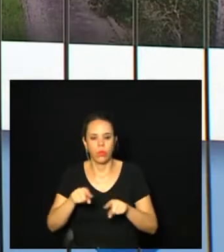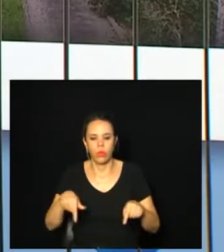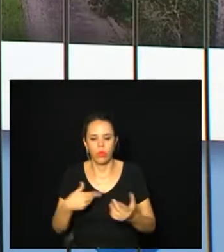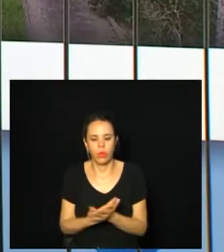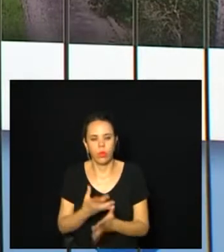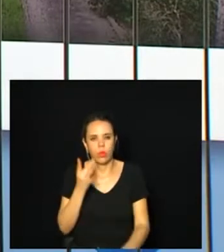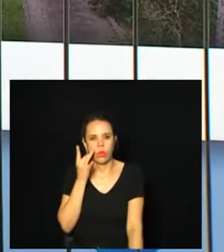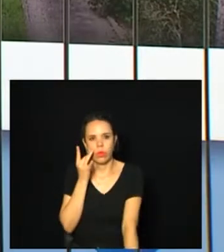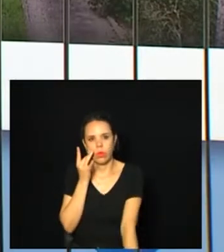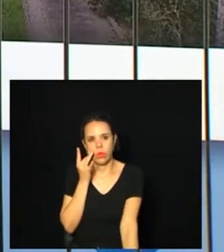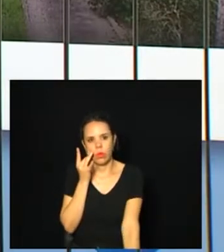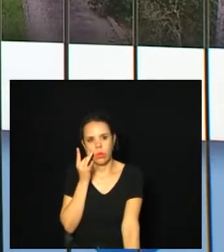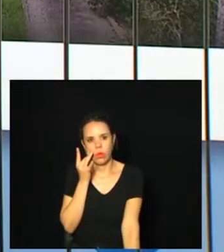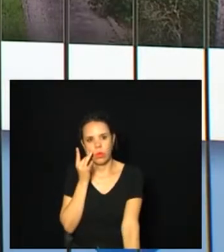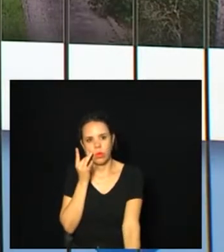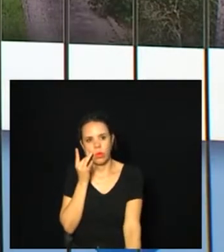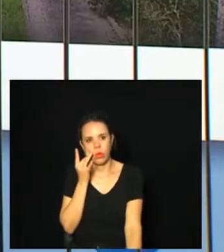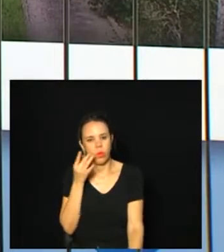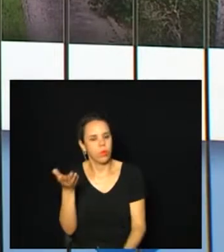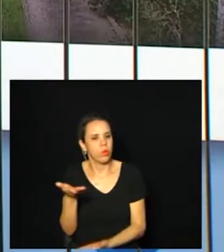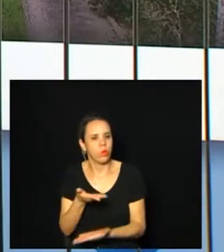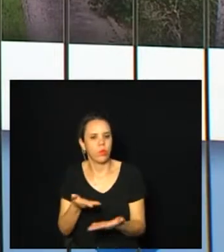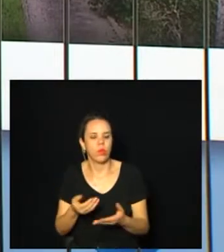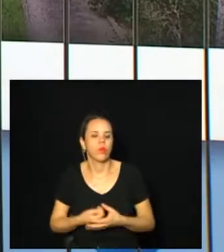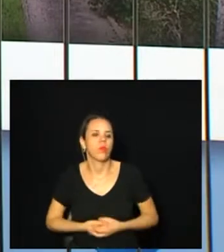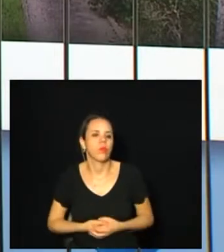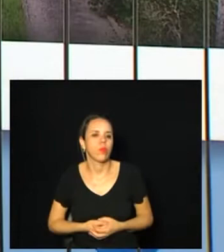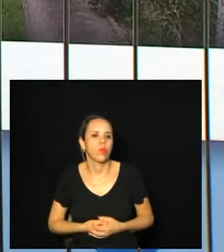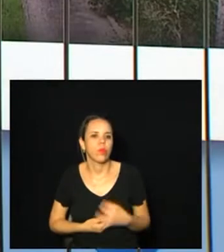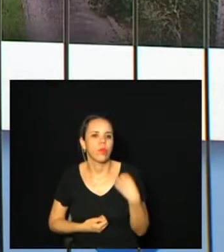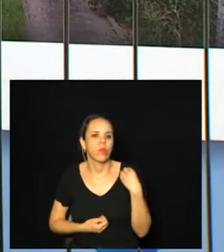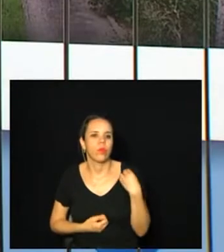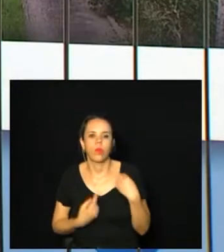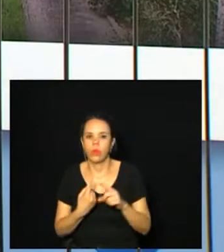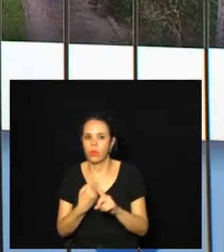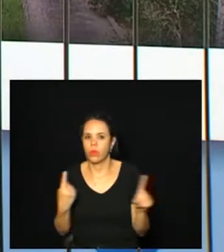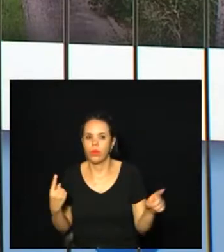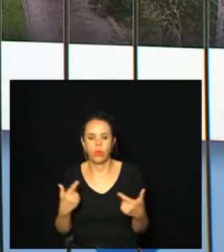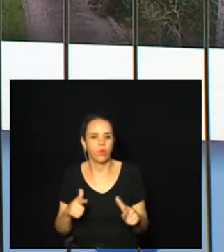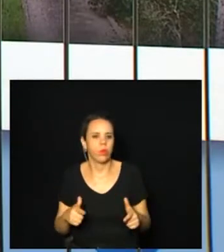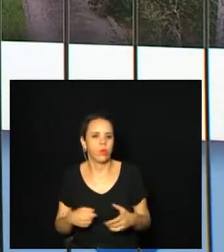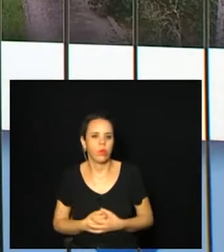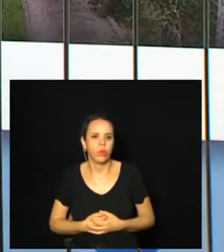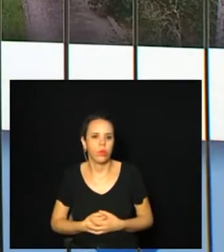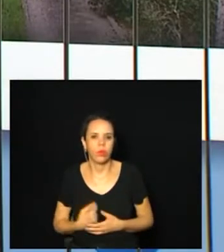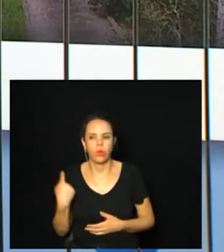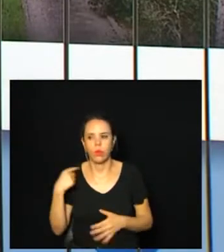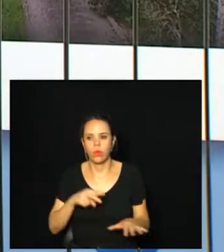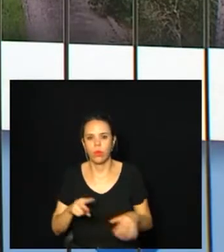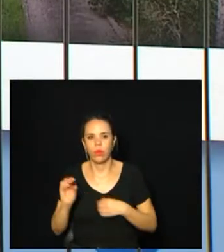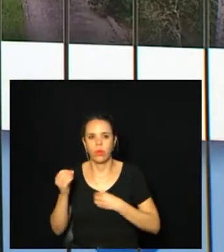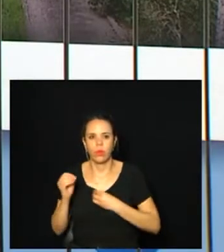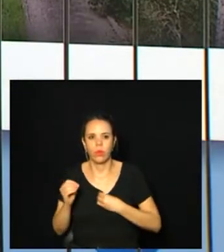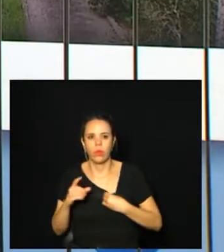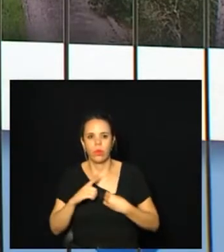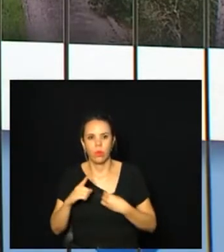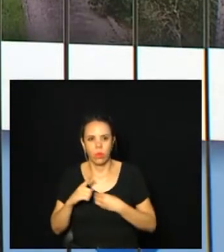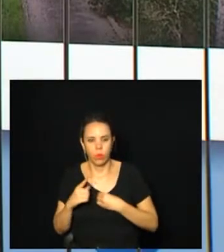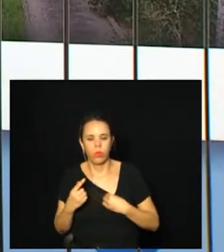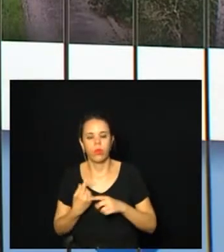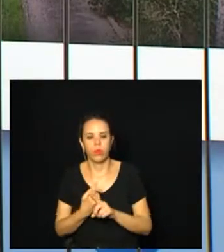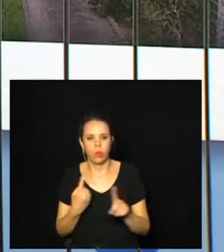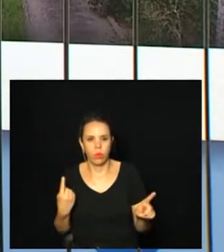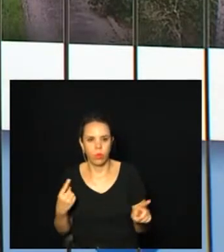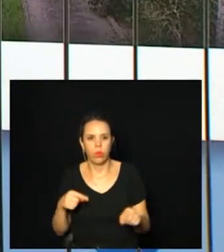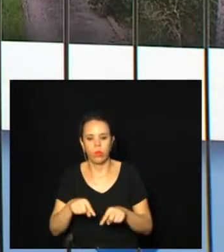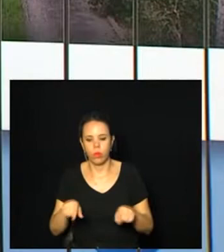de aula, sem esquema de rodízio e também sem o distanciamento. Até A última semana de outubro ainda teremos o distanciamento